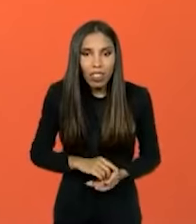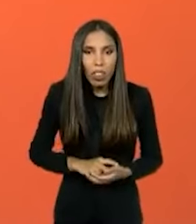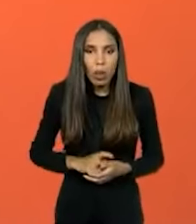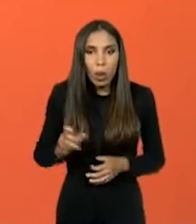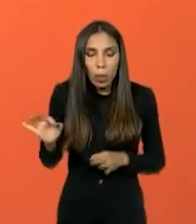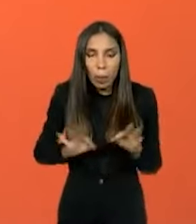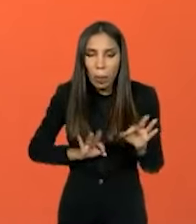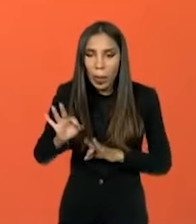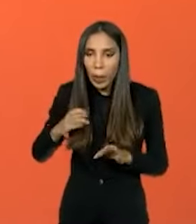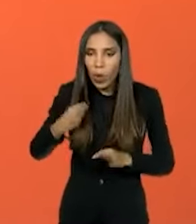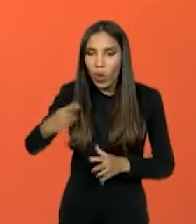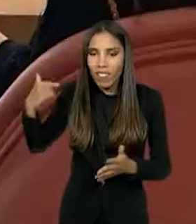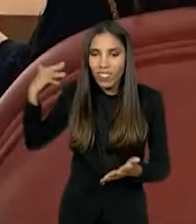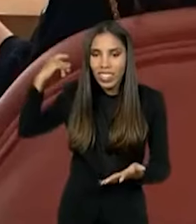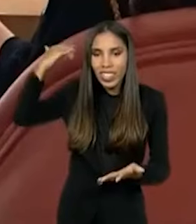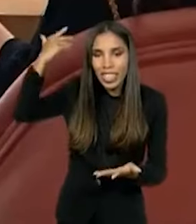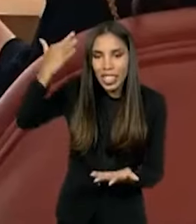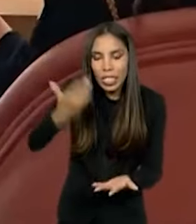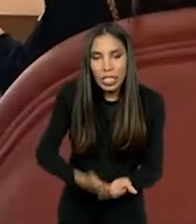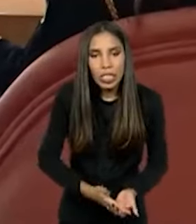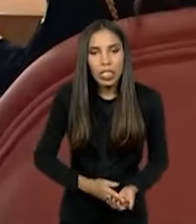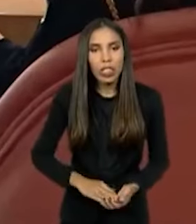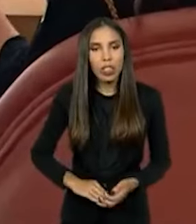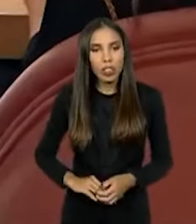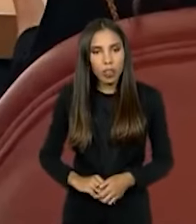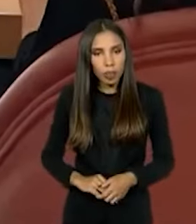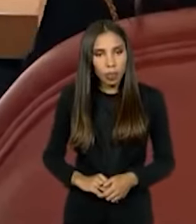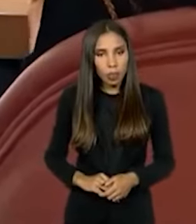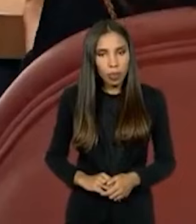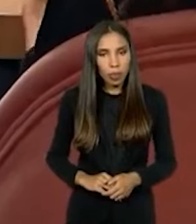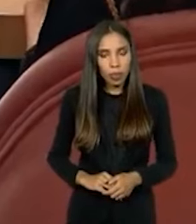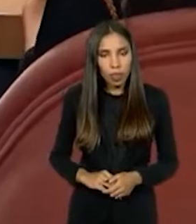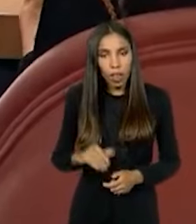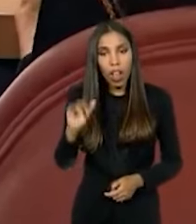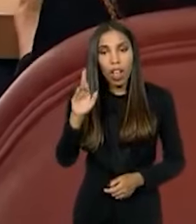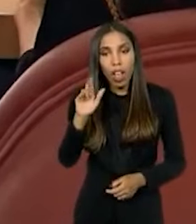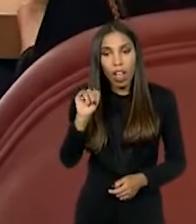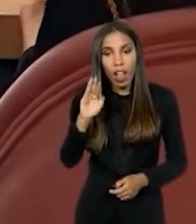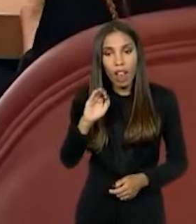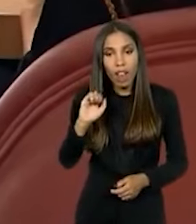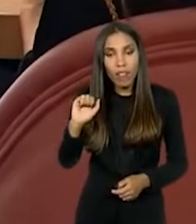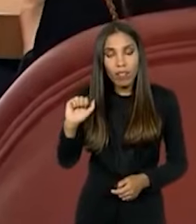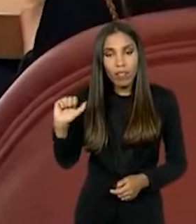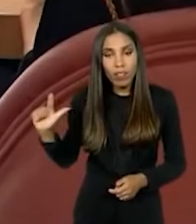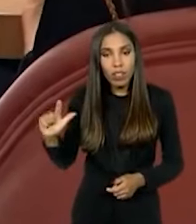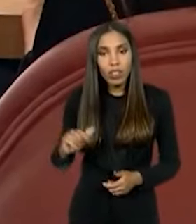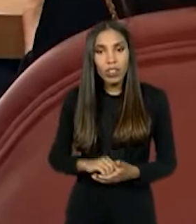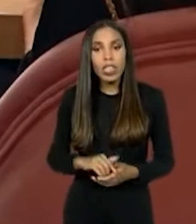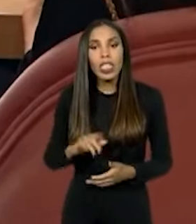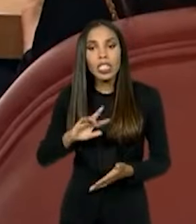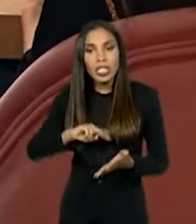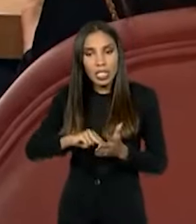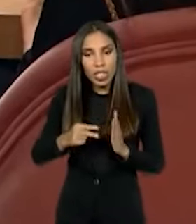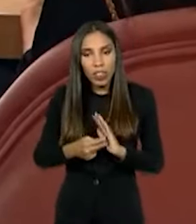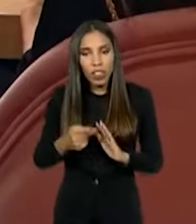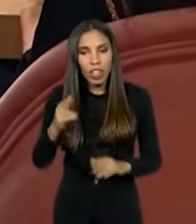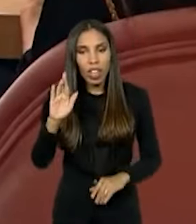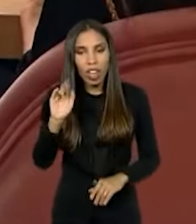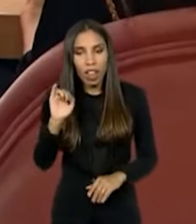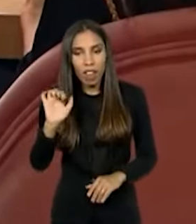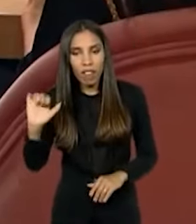se preparou a vida inteira que coisa louca né Você sabe Rafael você sabe o que Rafael é o sabe o significado de